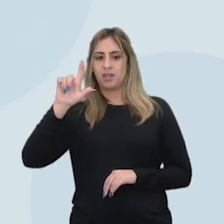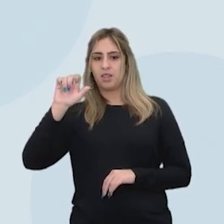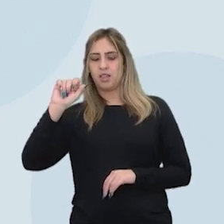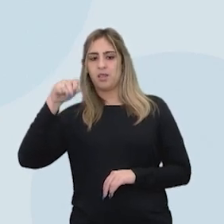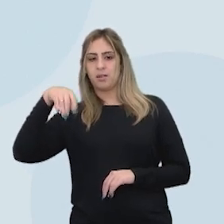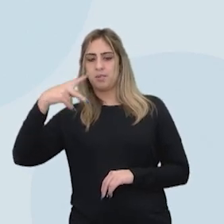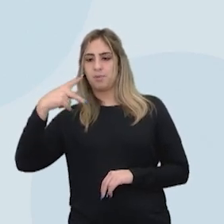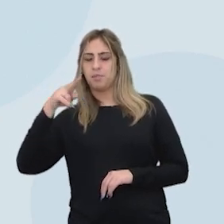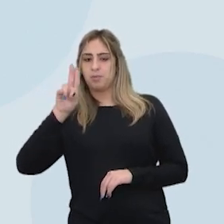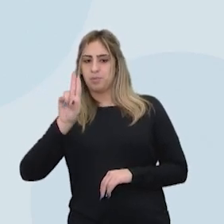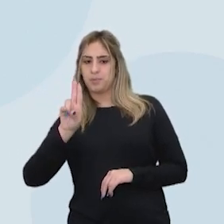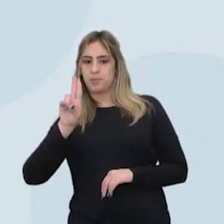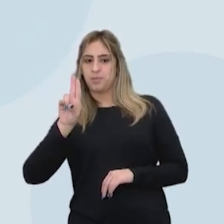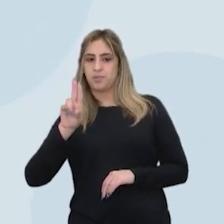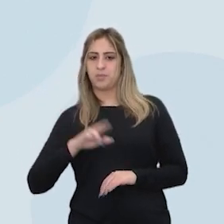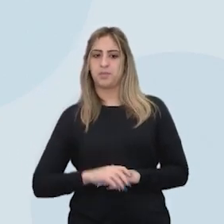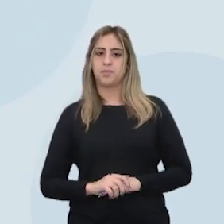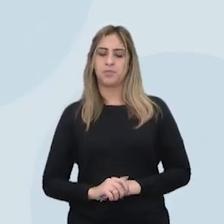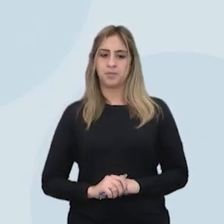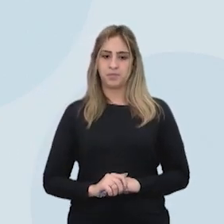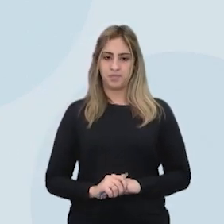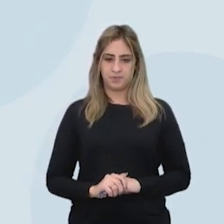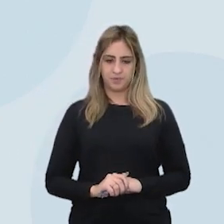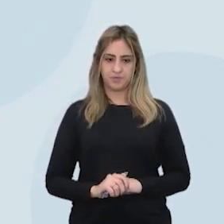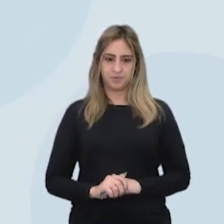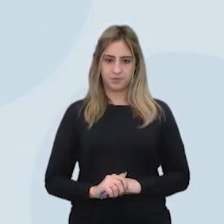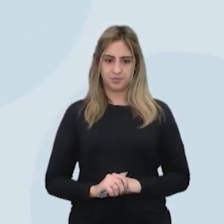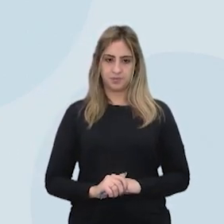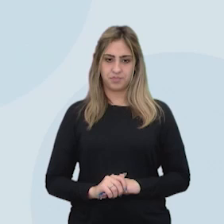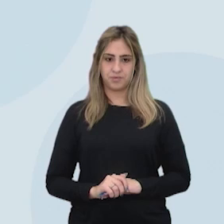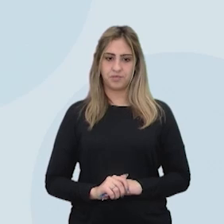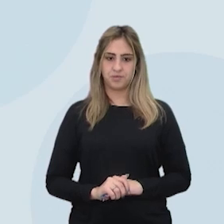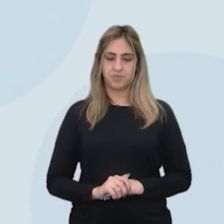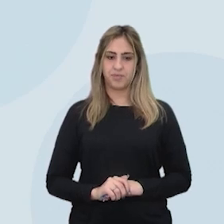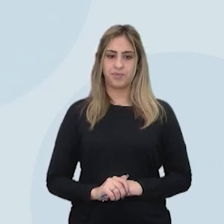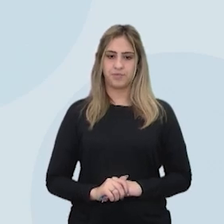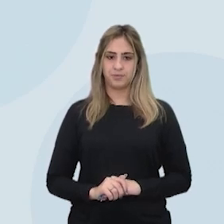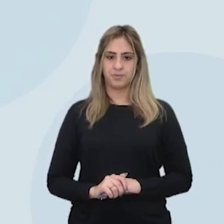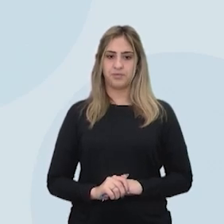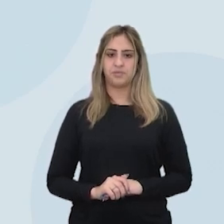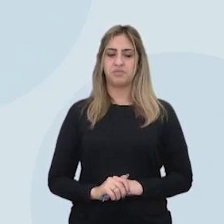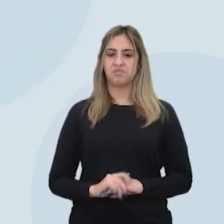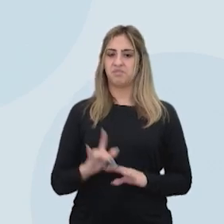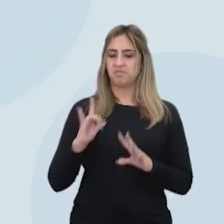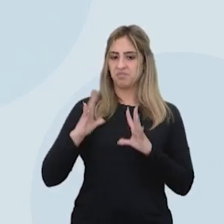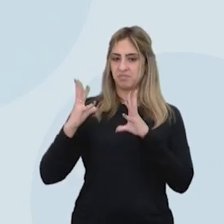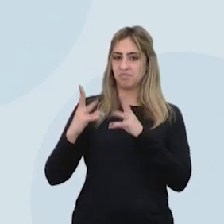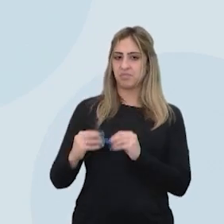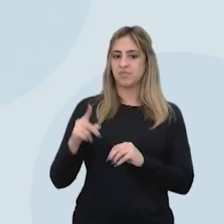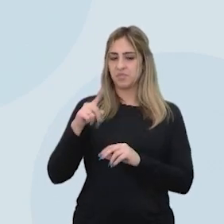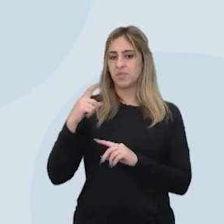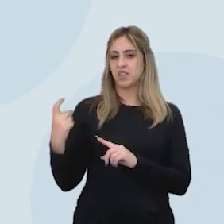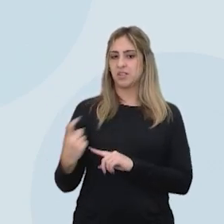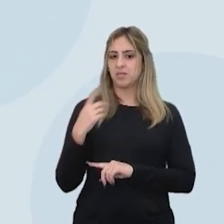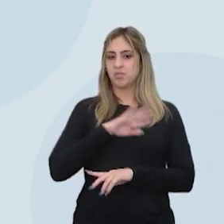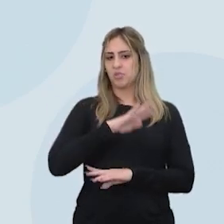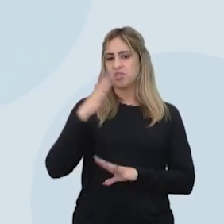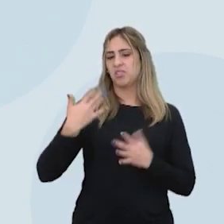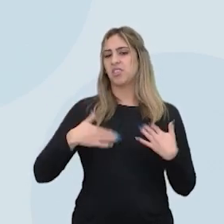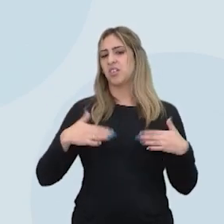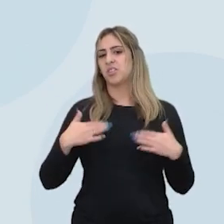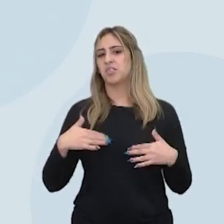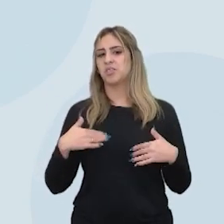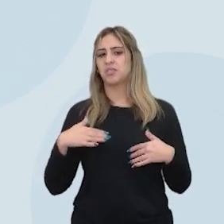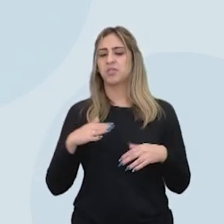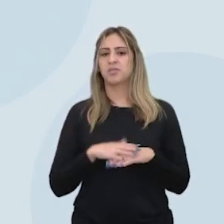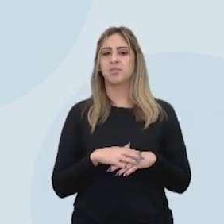E Pomerape. E Ilhampu. Olha, tudo. Ilhampu é uma montanha bem técnica. Acho que foi